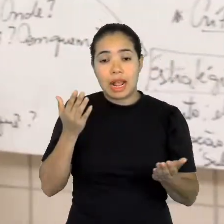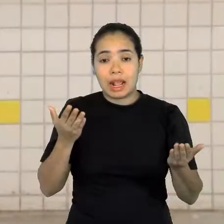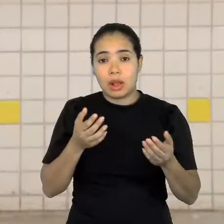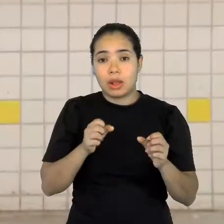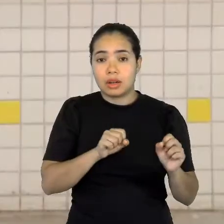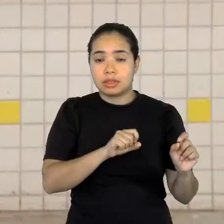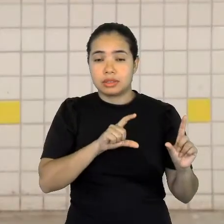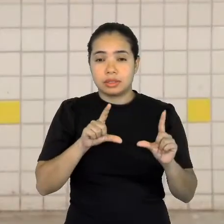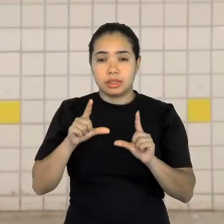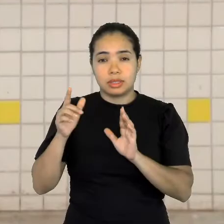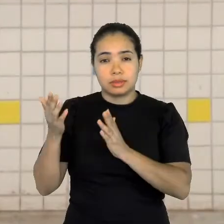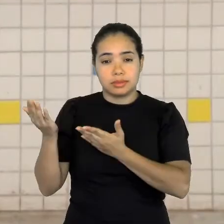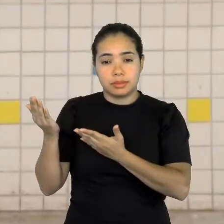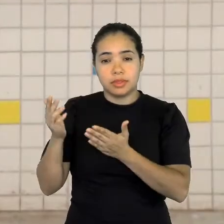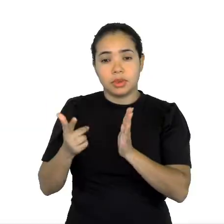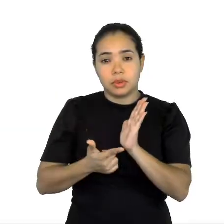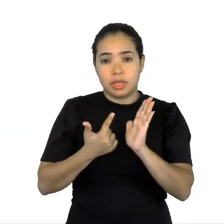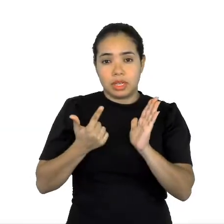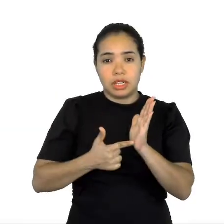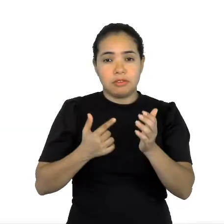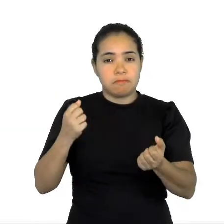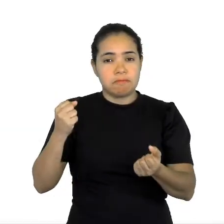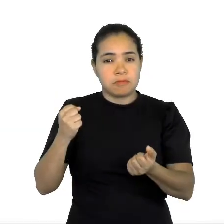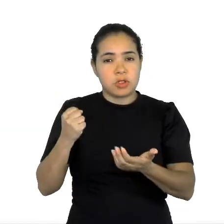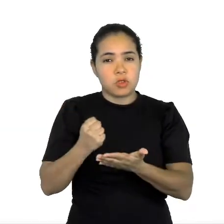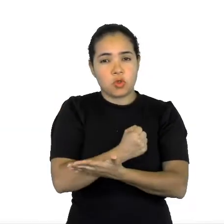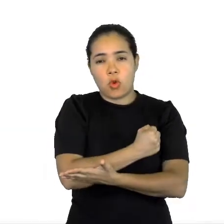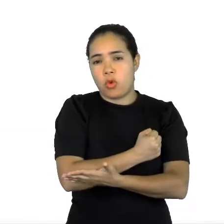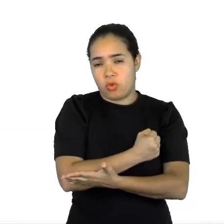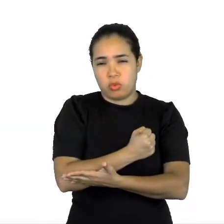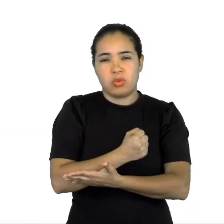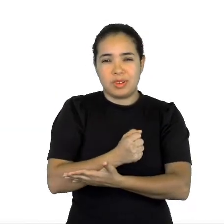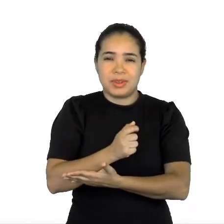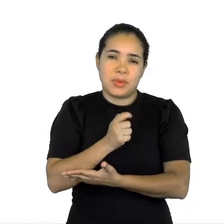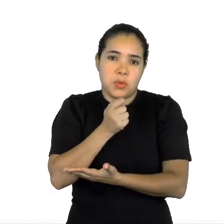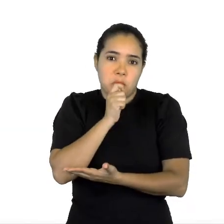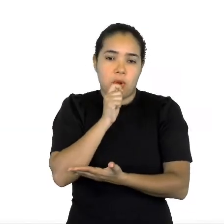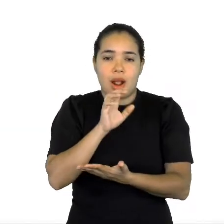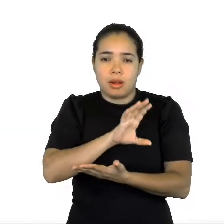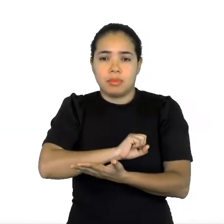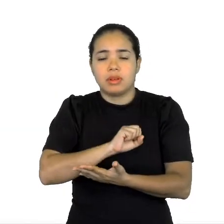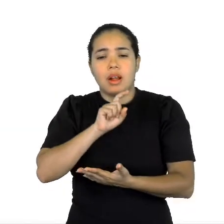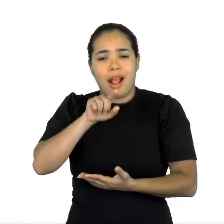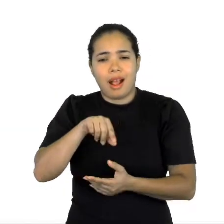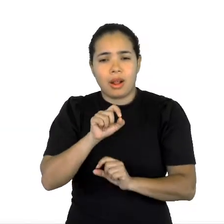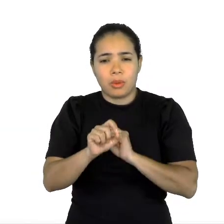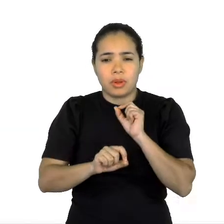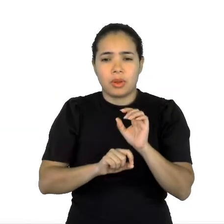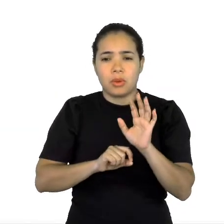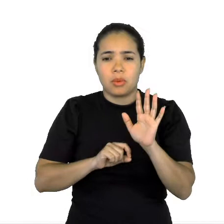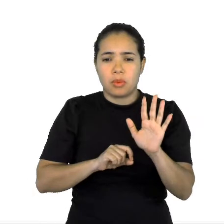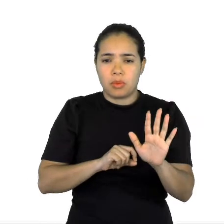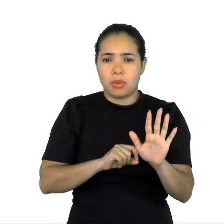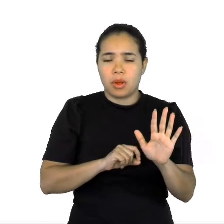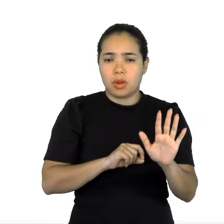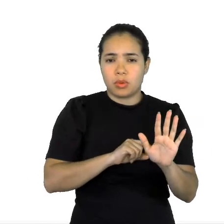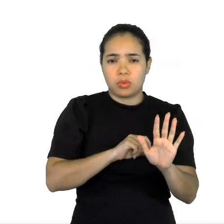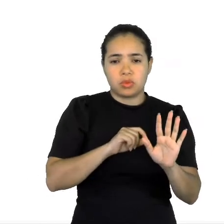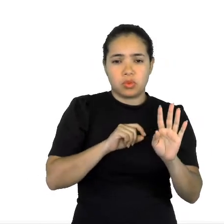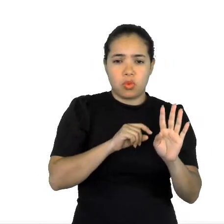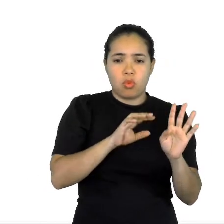slides. O livro A Droga do Amor, de Pedro Bandeira, é o quarto livro envolvendo o grupo de amigos